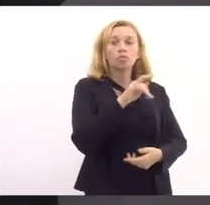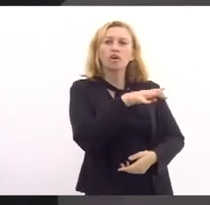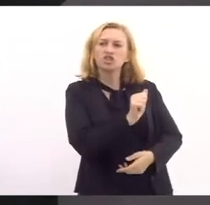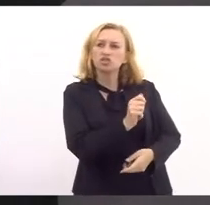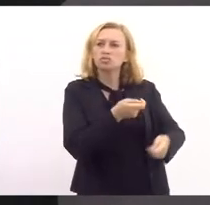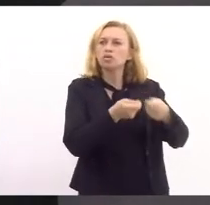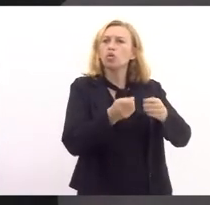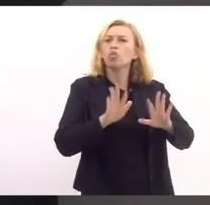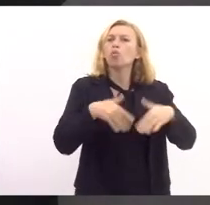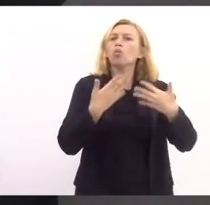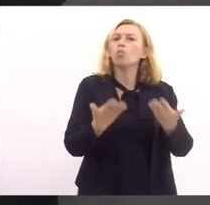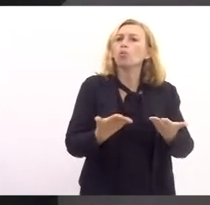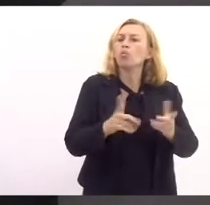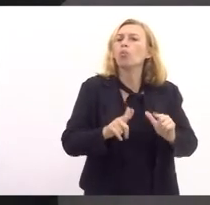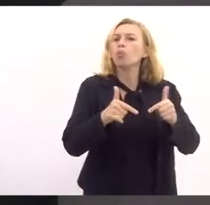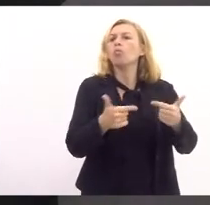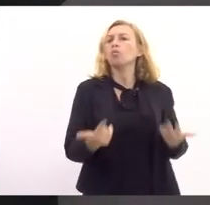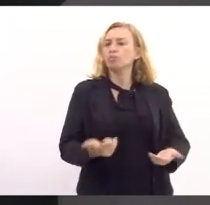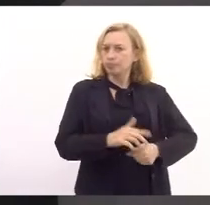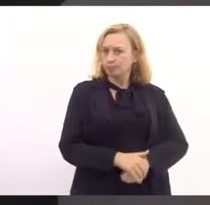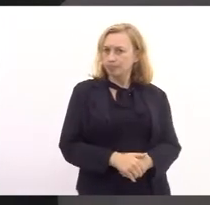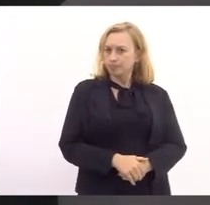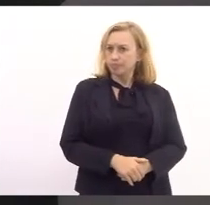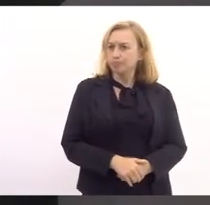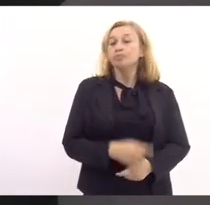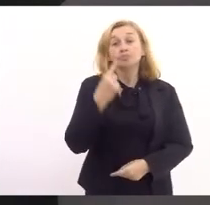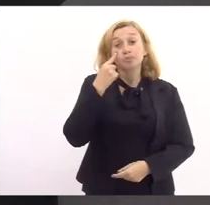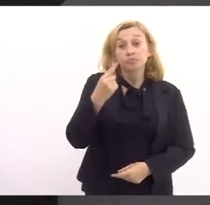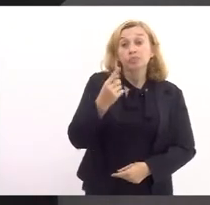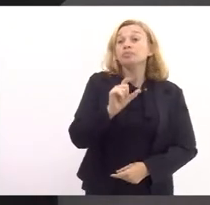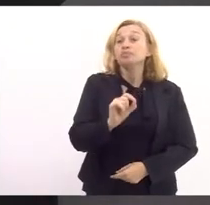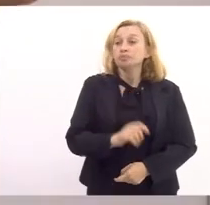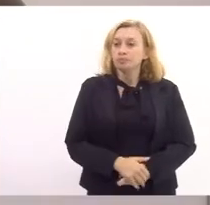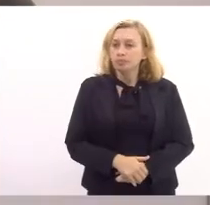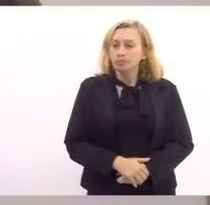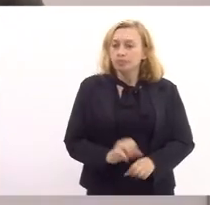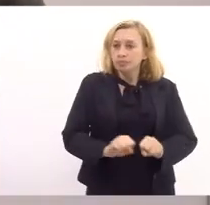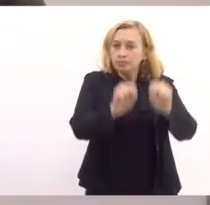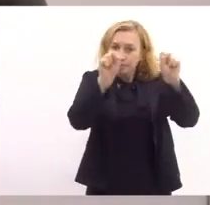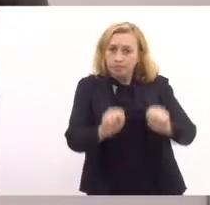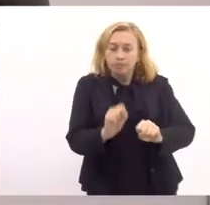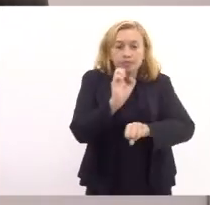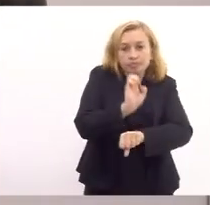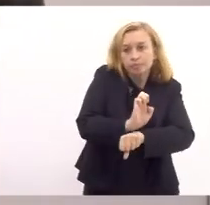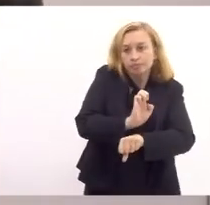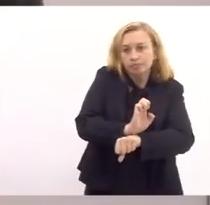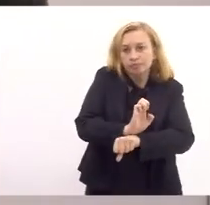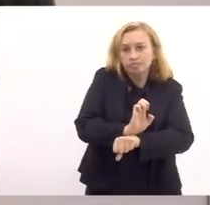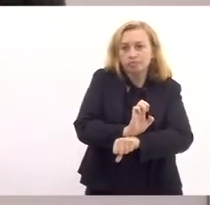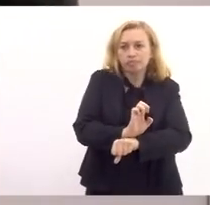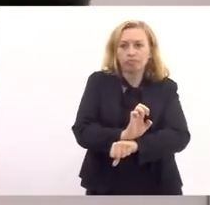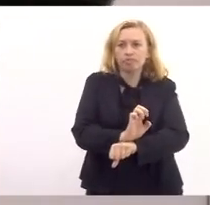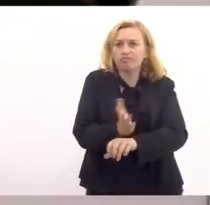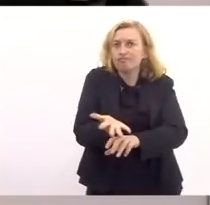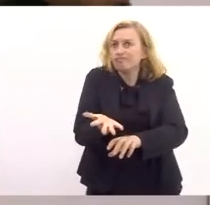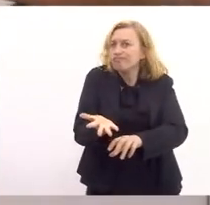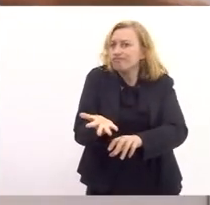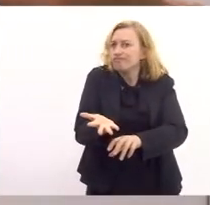agência atua nisso? Porque o que a gente vê é o sistema do Estado